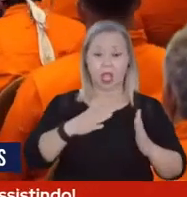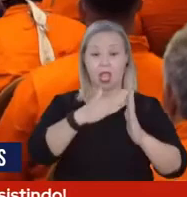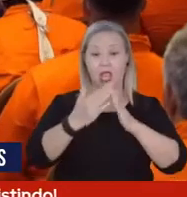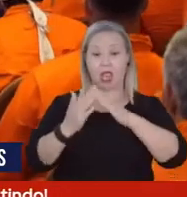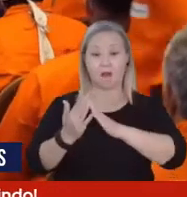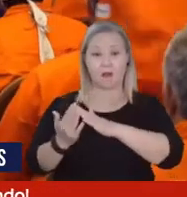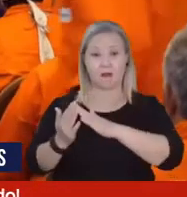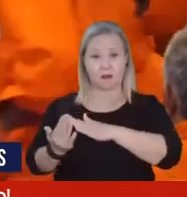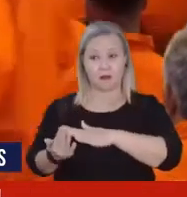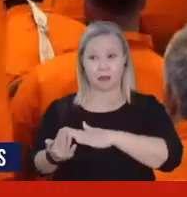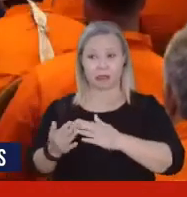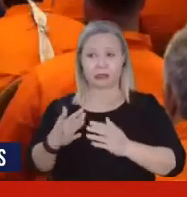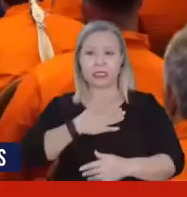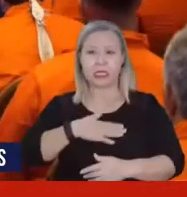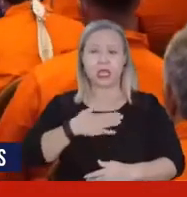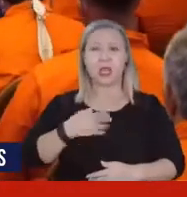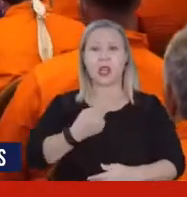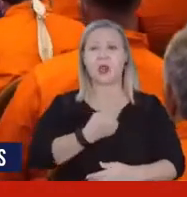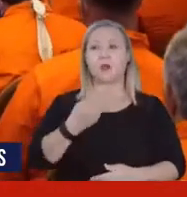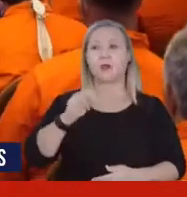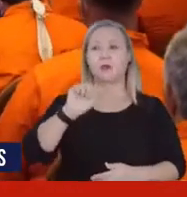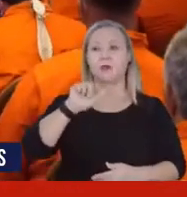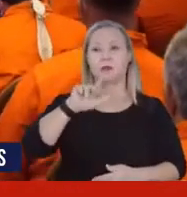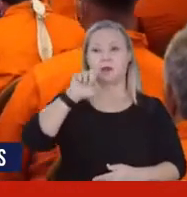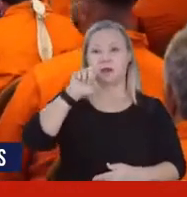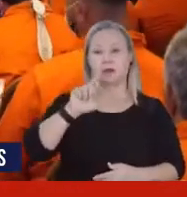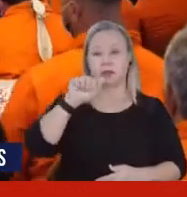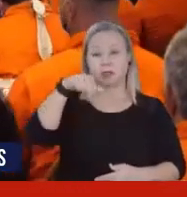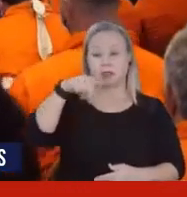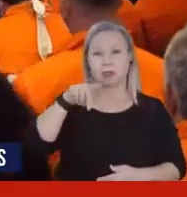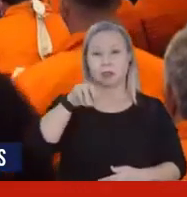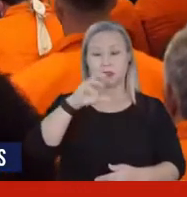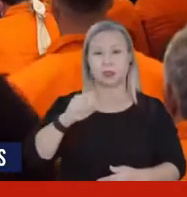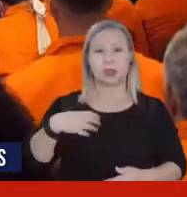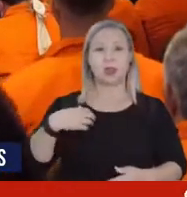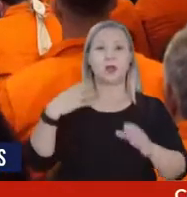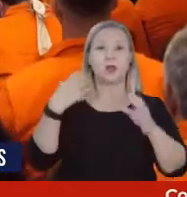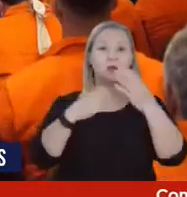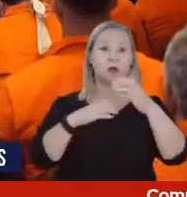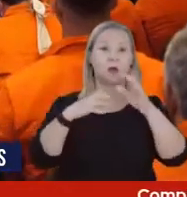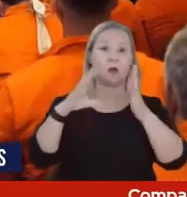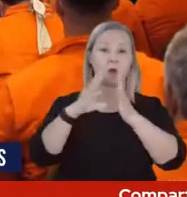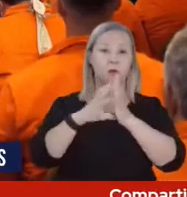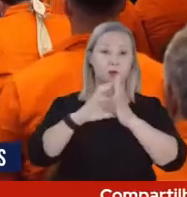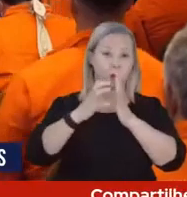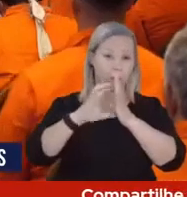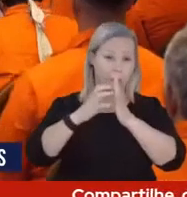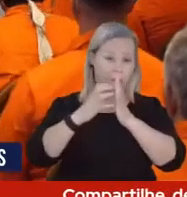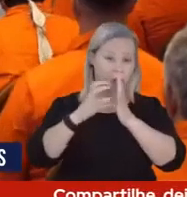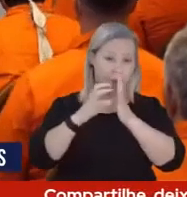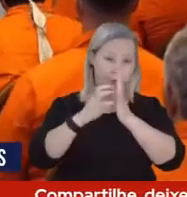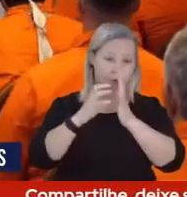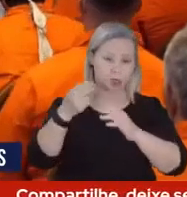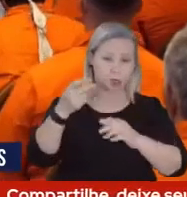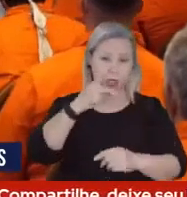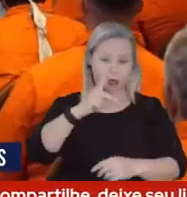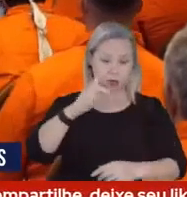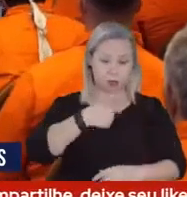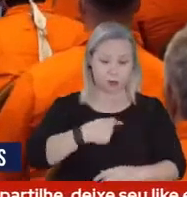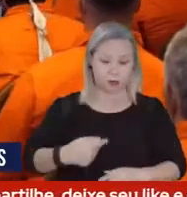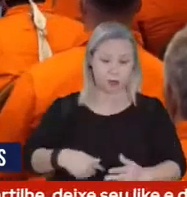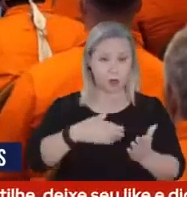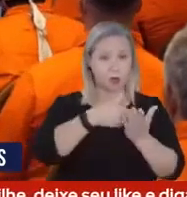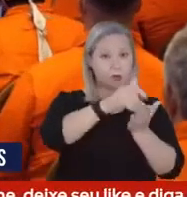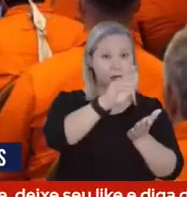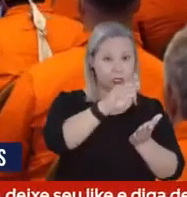Alessandro. Eu sou um concursado do governo do senhor e hoje eu sou um demitido da Petrobras, a qual retiraram o meu emprego pelo